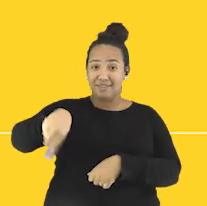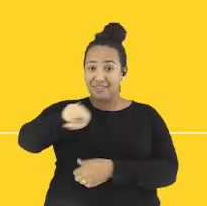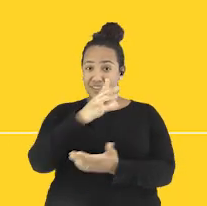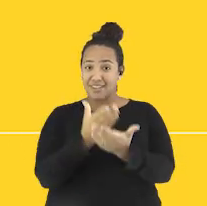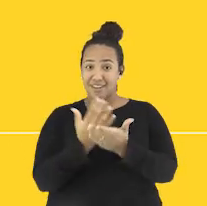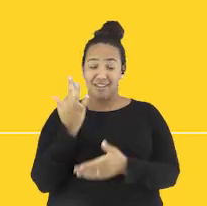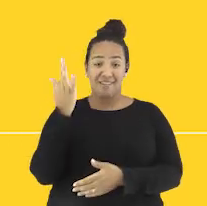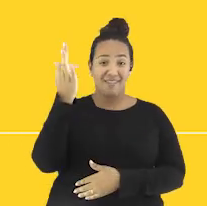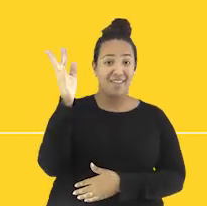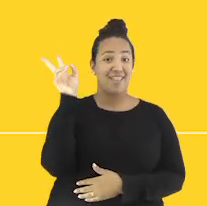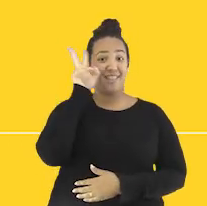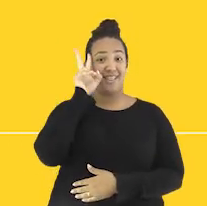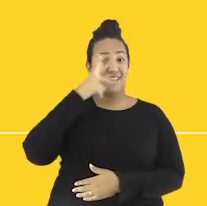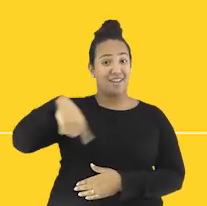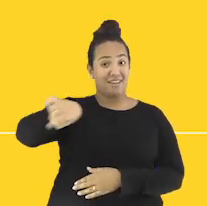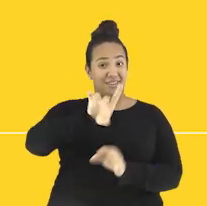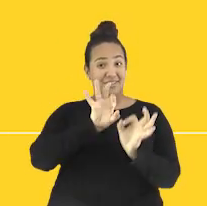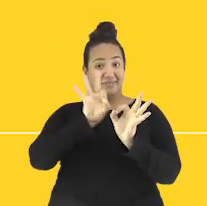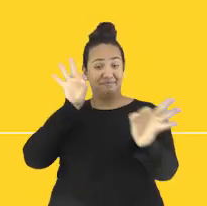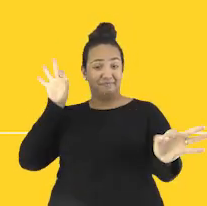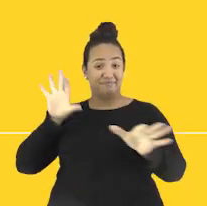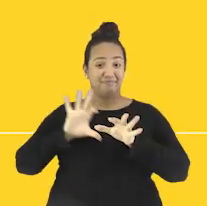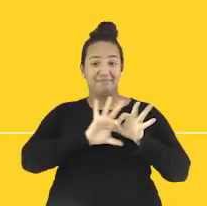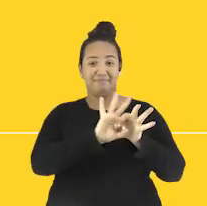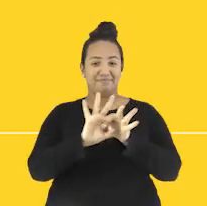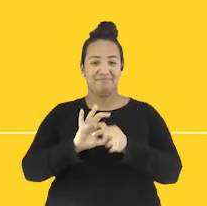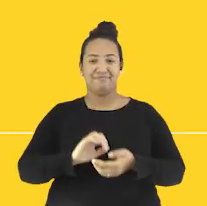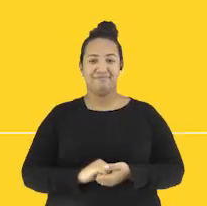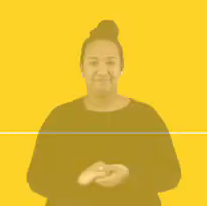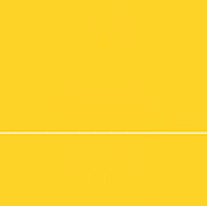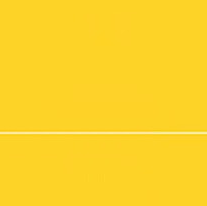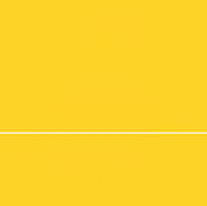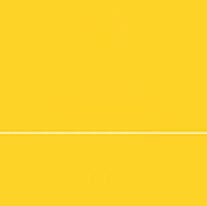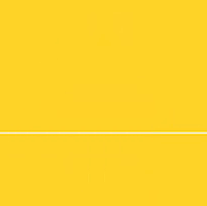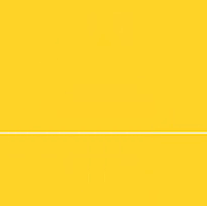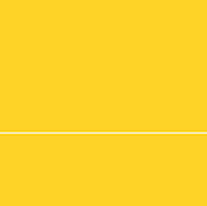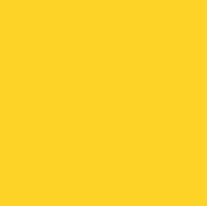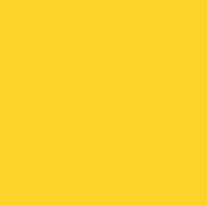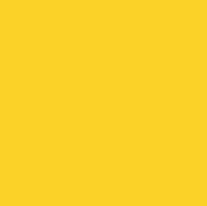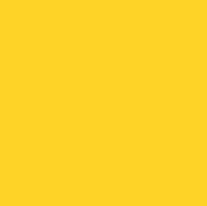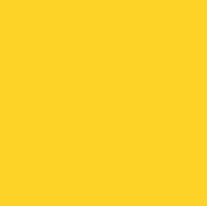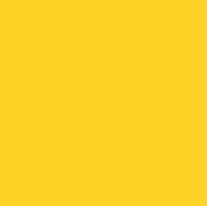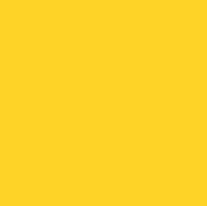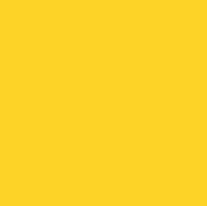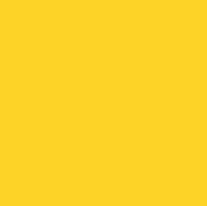espero vocês na próxima aula. E não esqueçam, mesmo distantes, estamos juntos!